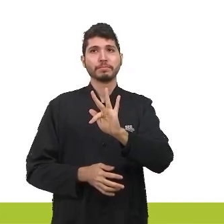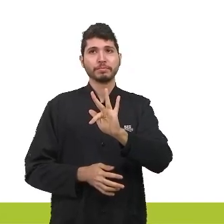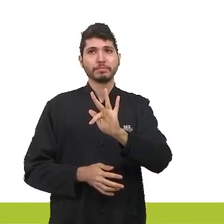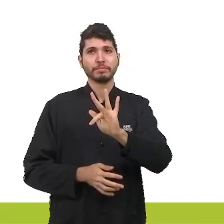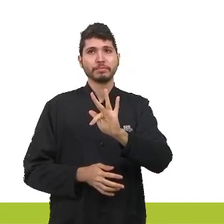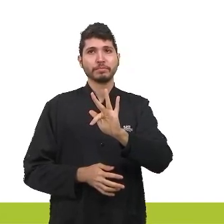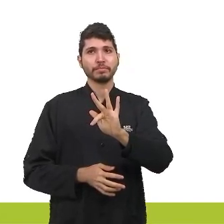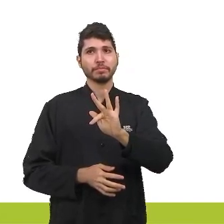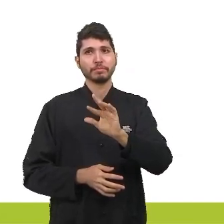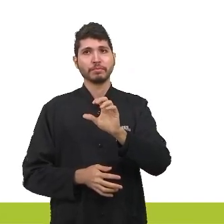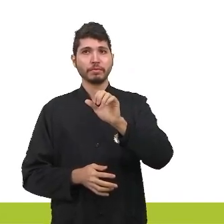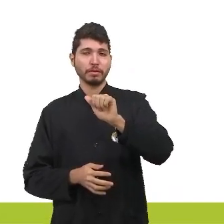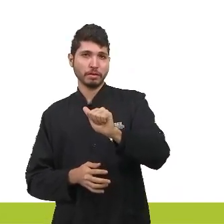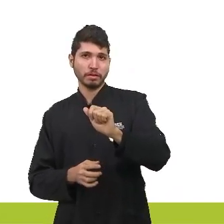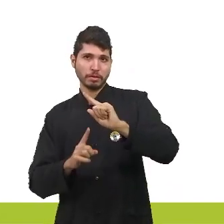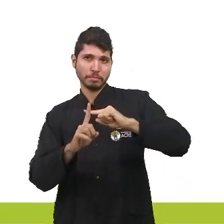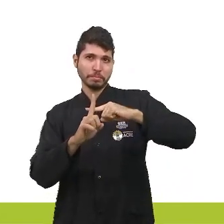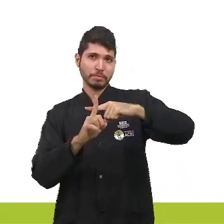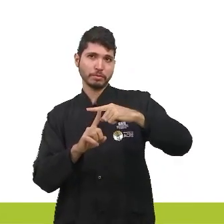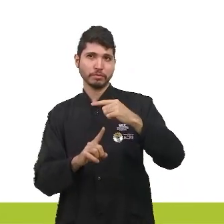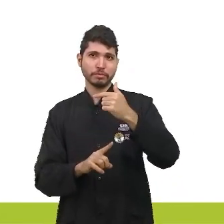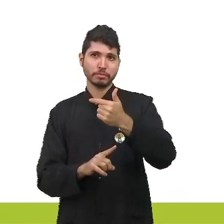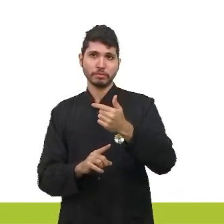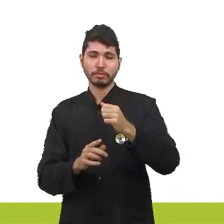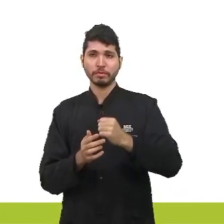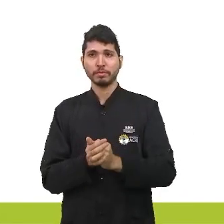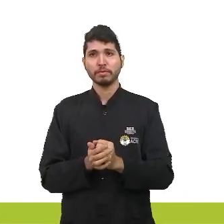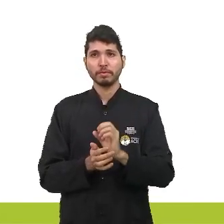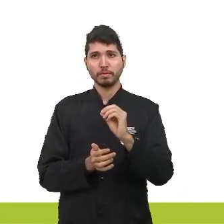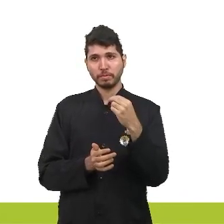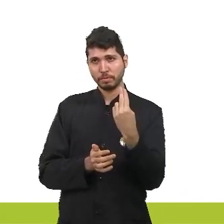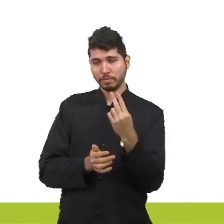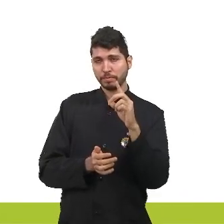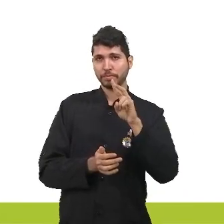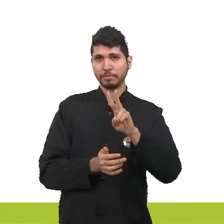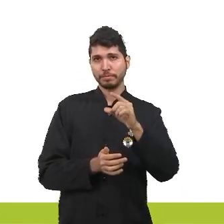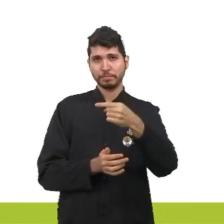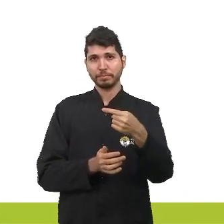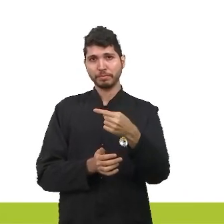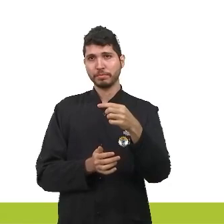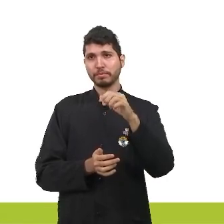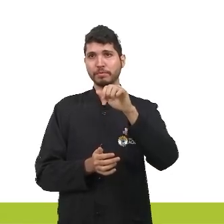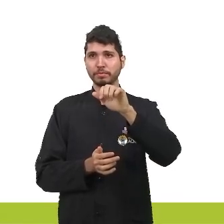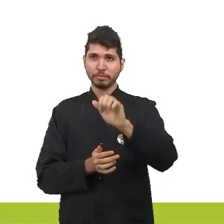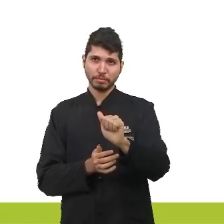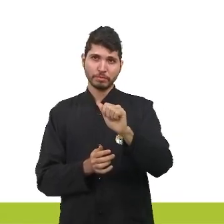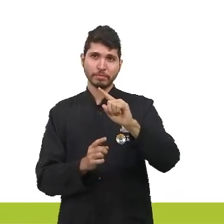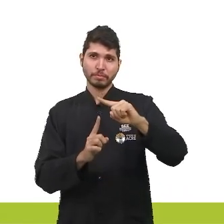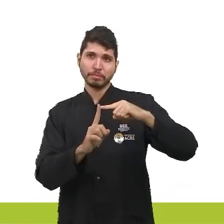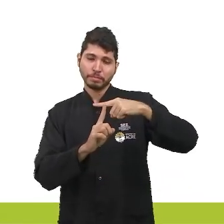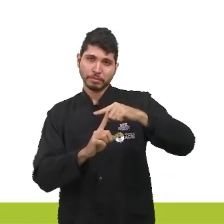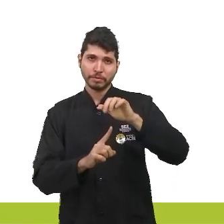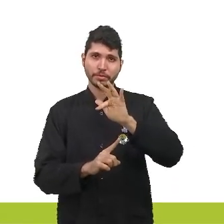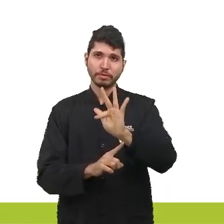A mais 2, ou ainda V menos A mais F igual a 2.